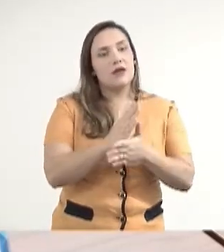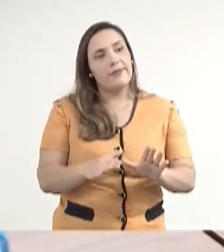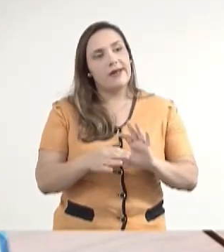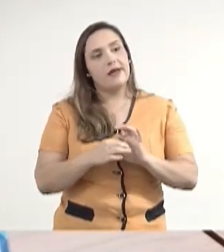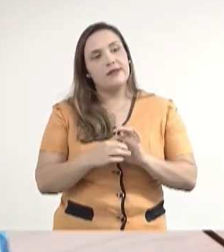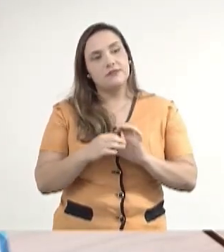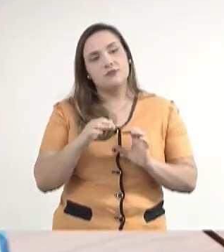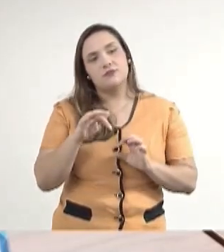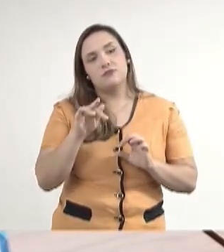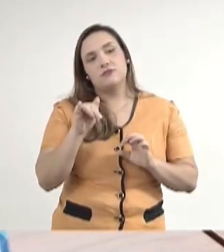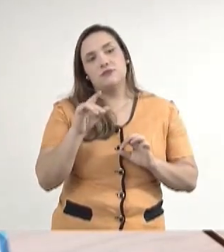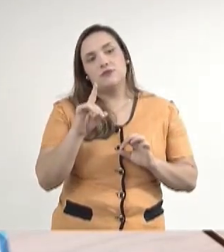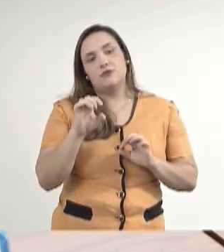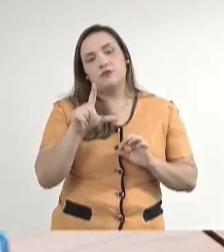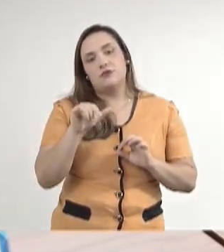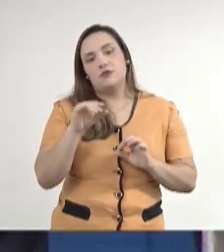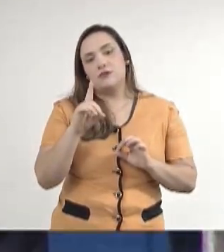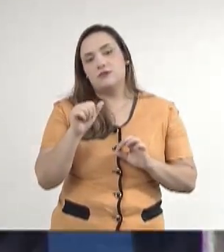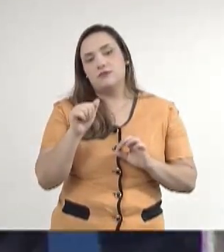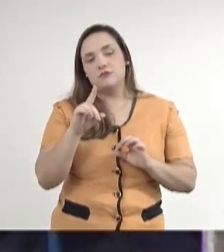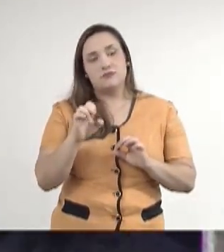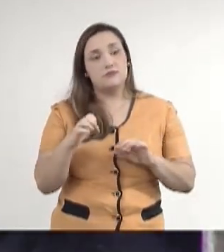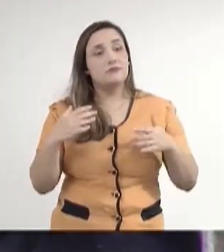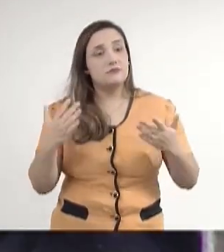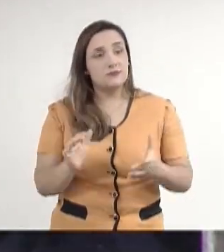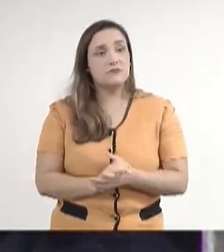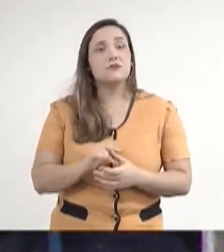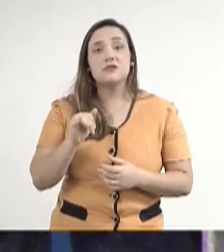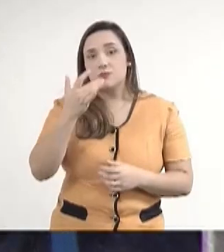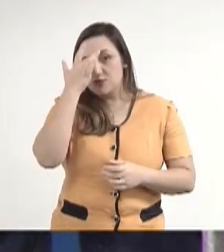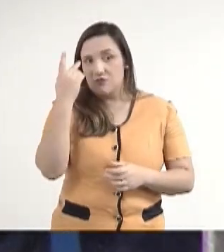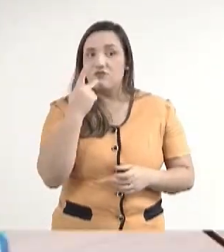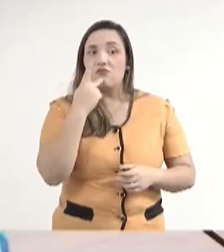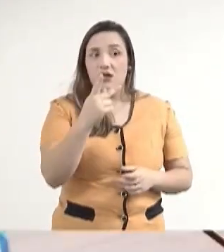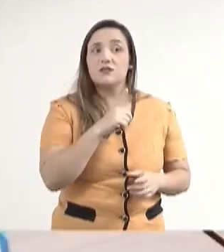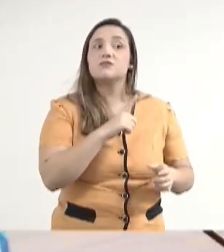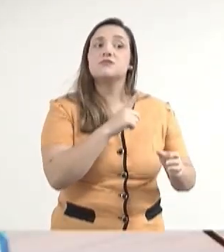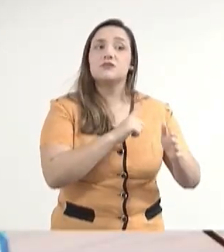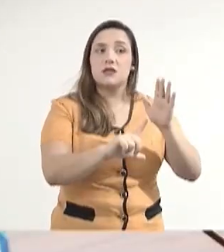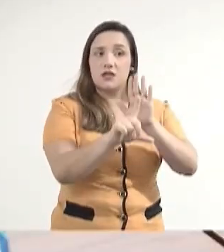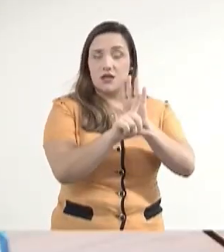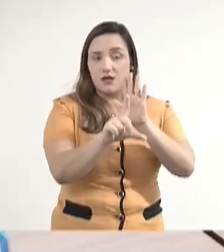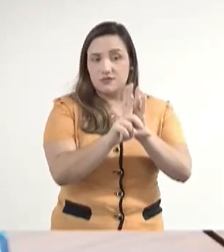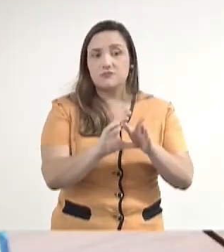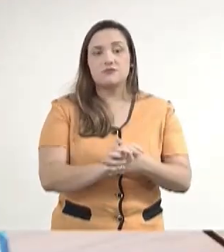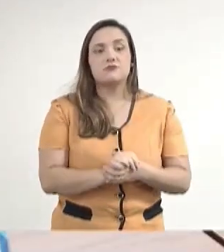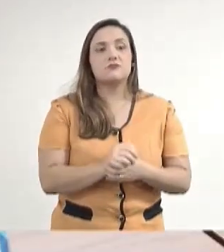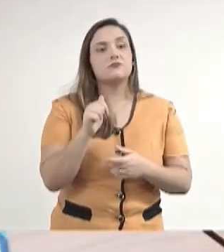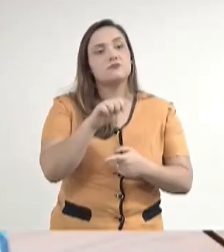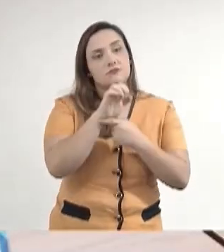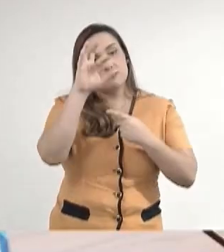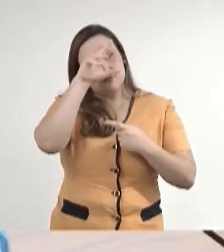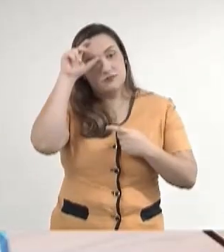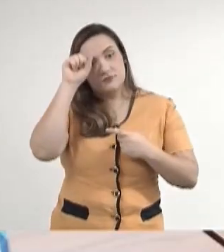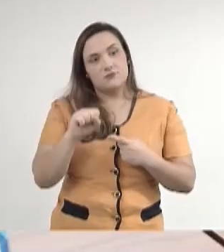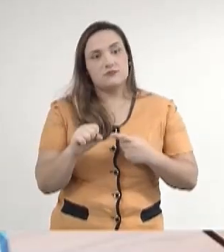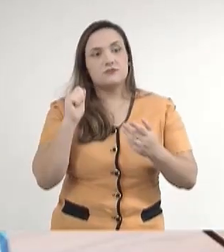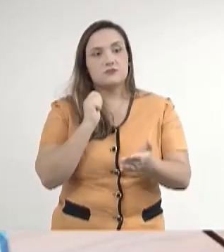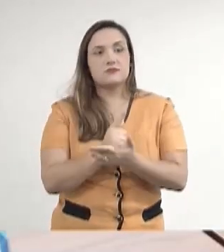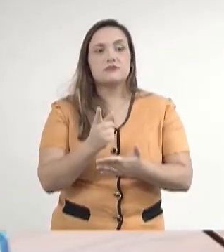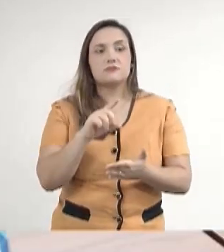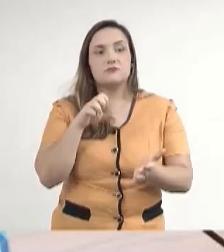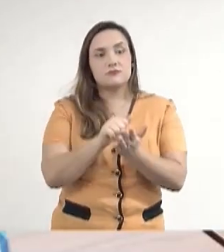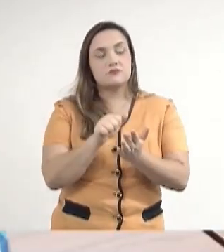serviço. Inclusive, senhor presidente, quando o consumidor alega que há uma lei aqui no Mato Grosso do